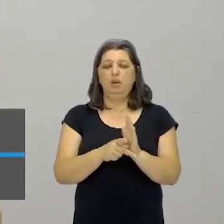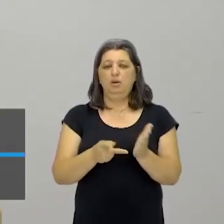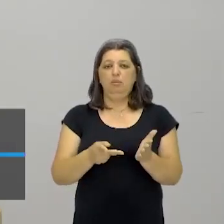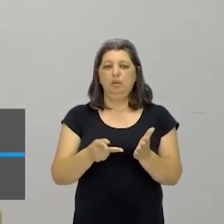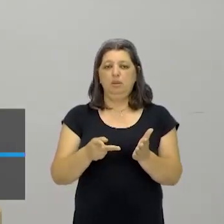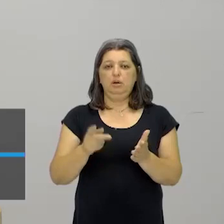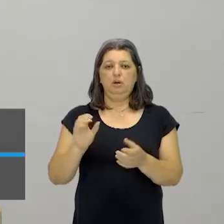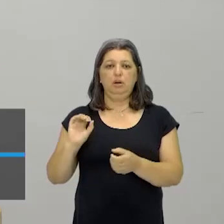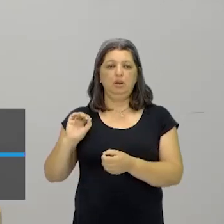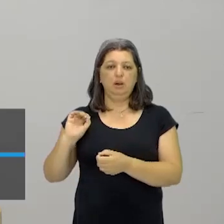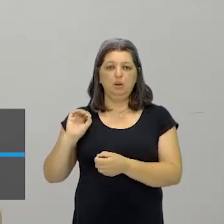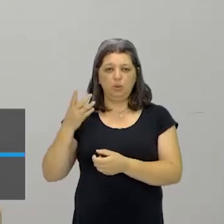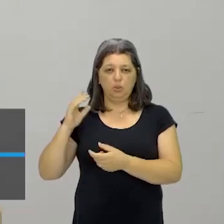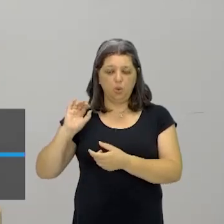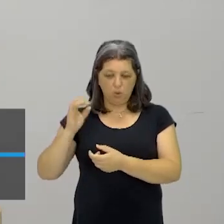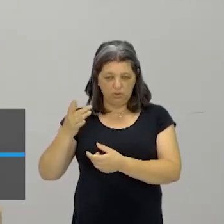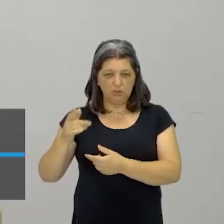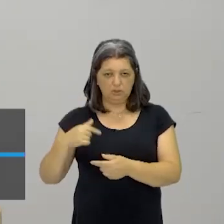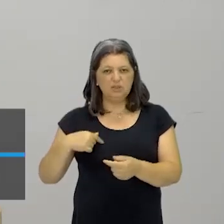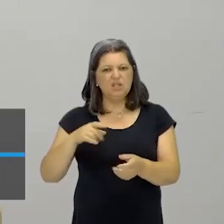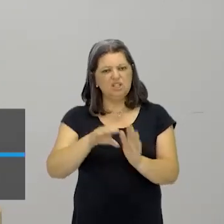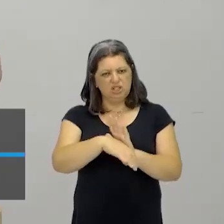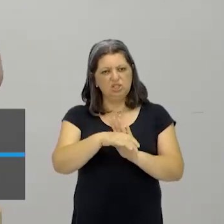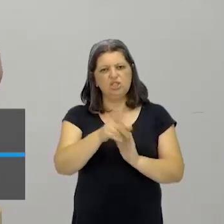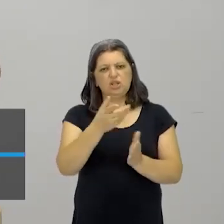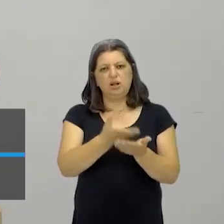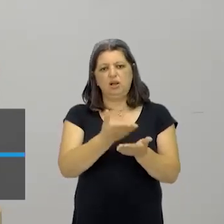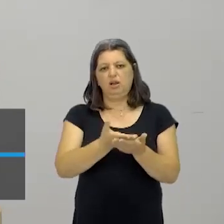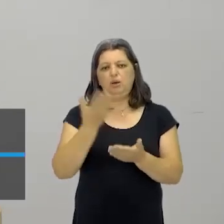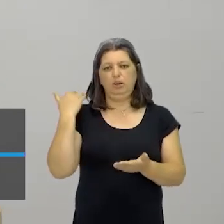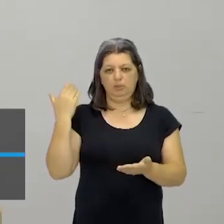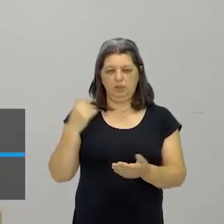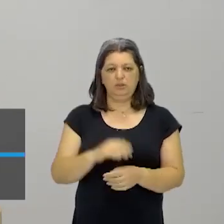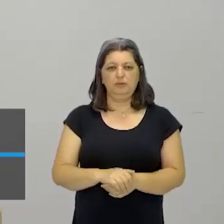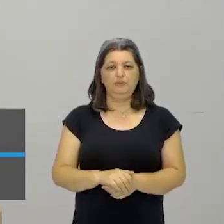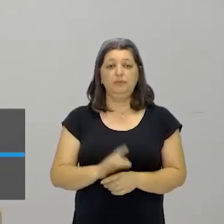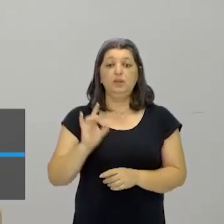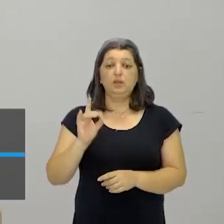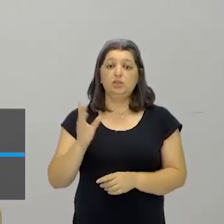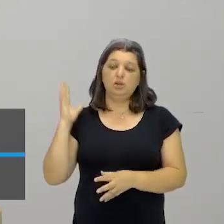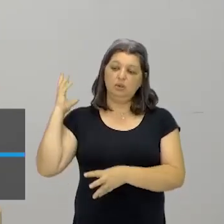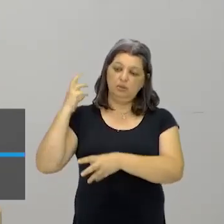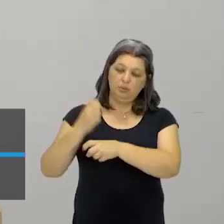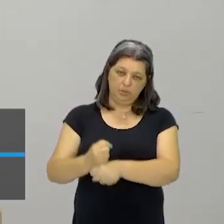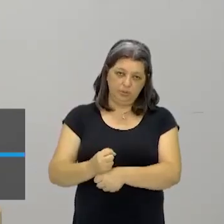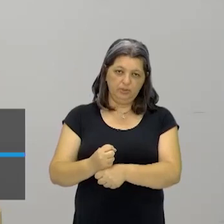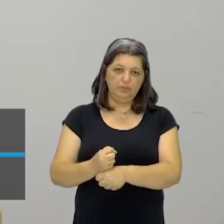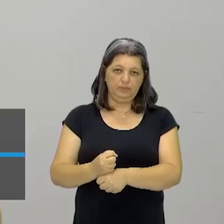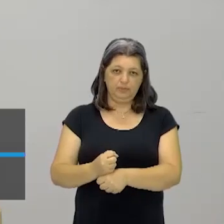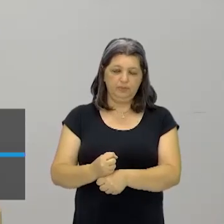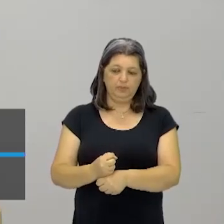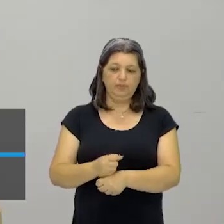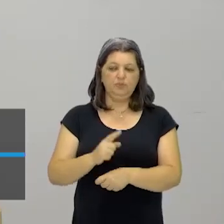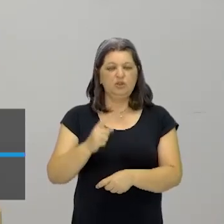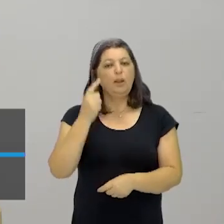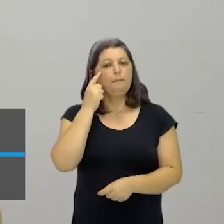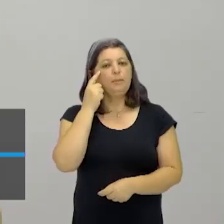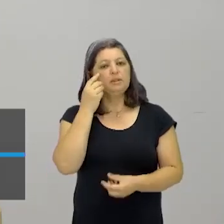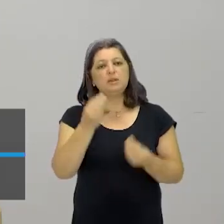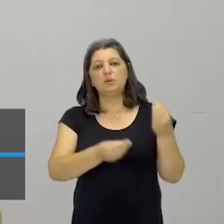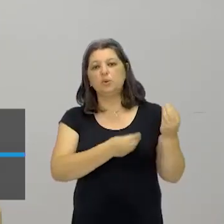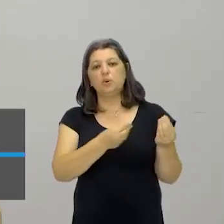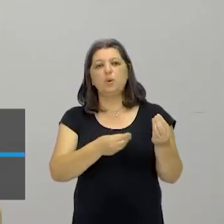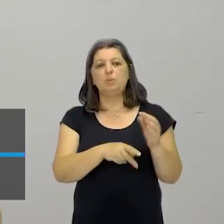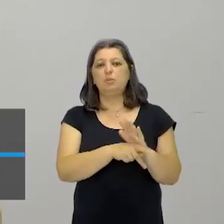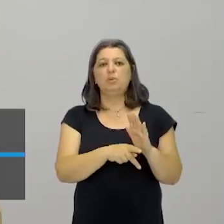sabem, porque nós já trabalhamos esses conceitos nas aulas anteriores. Eu vou fazer uma retomada. Enquanto eu estiver fazendo uma retomada, já vão pensando